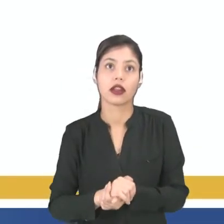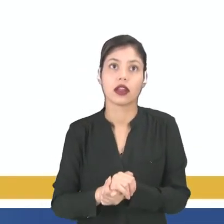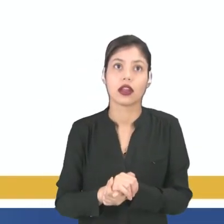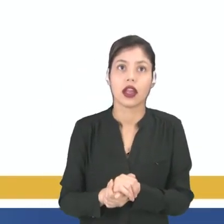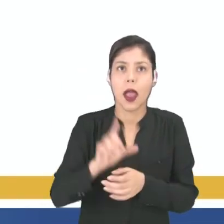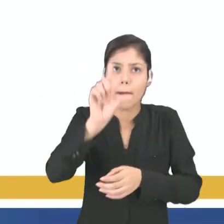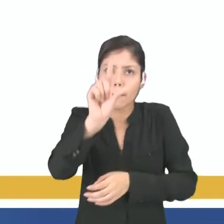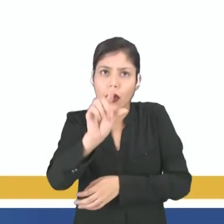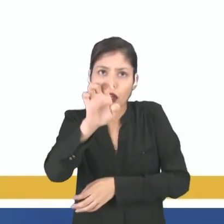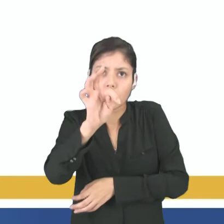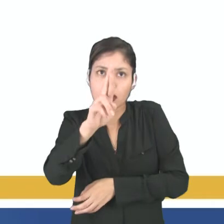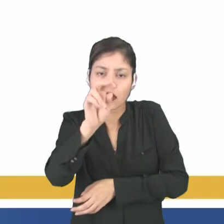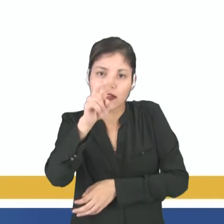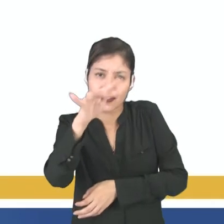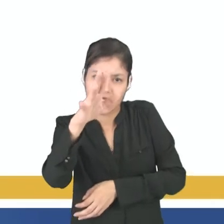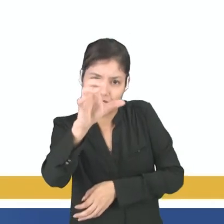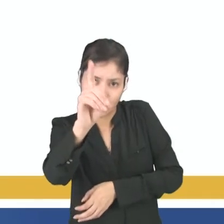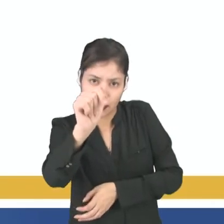pouco estratificada.